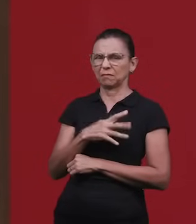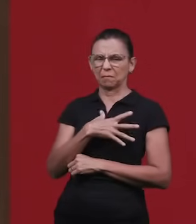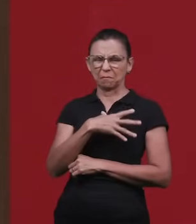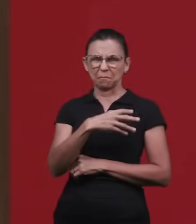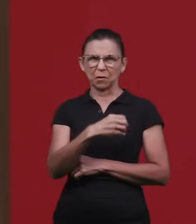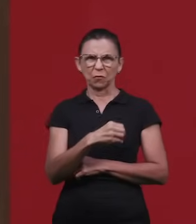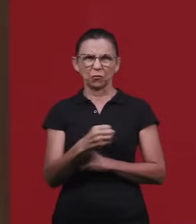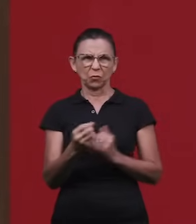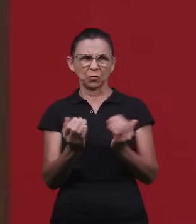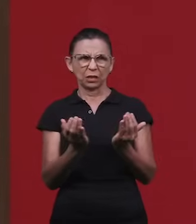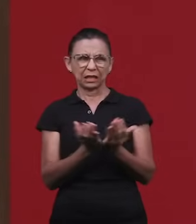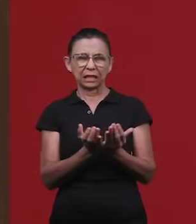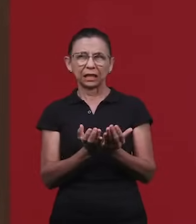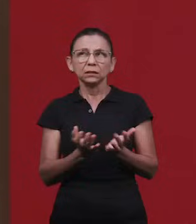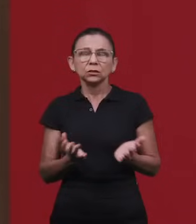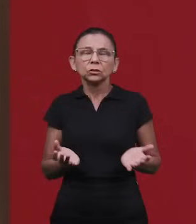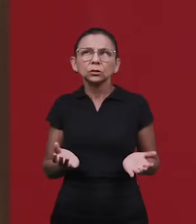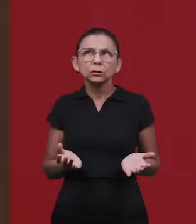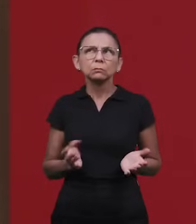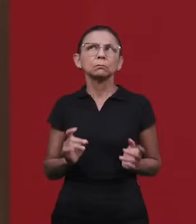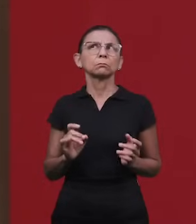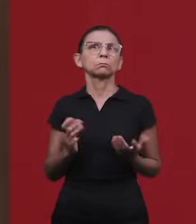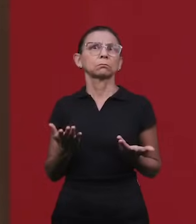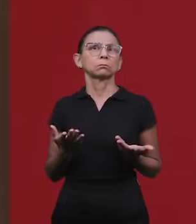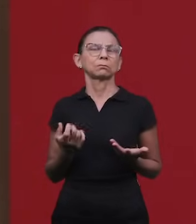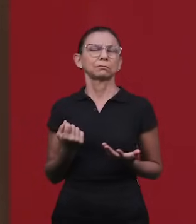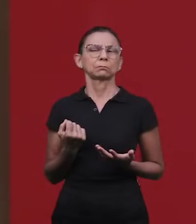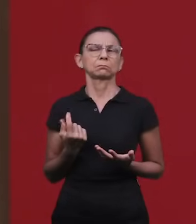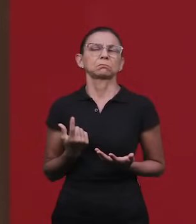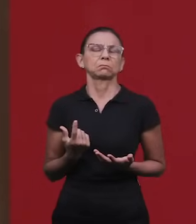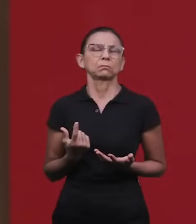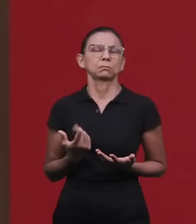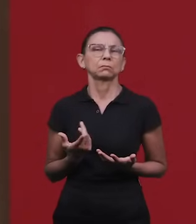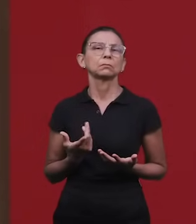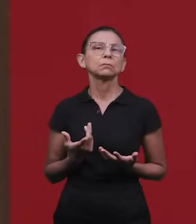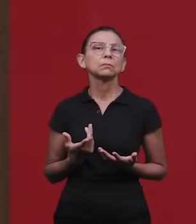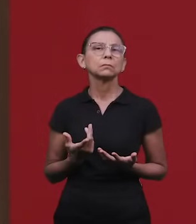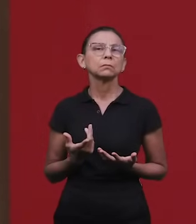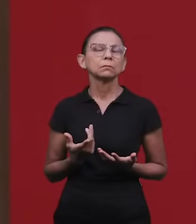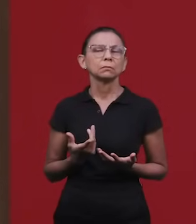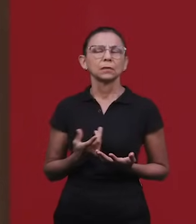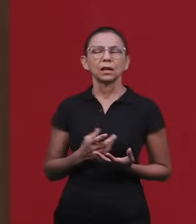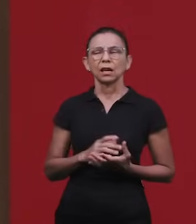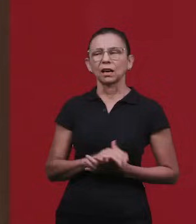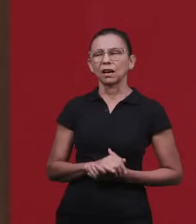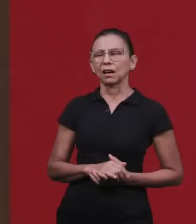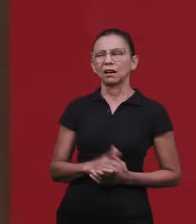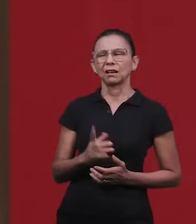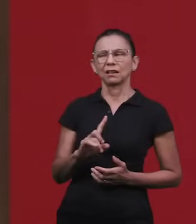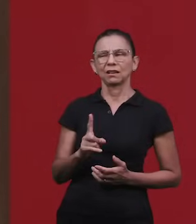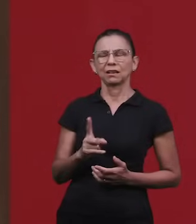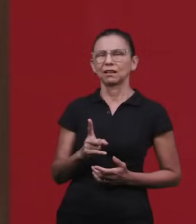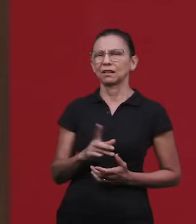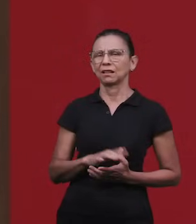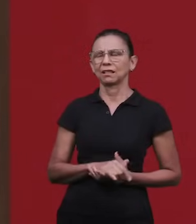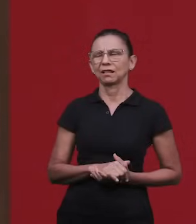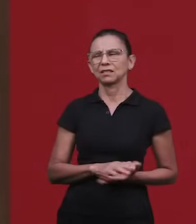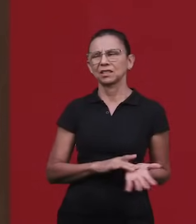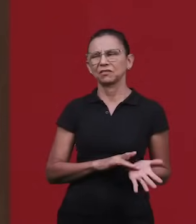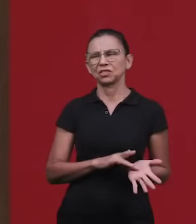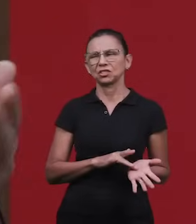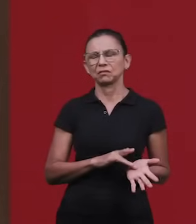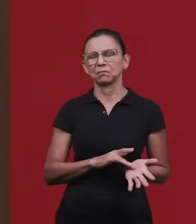acredito. E primeiro vem a dúvida. Ele não vai acreditar que aquele familiar converteu. Ele não vai aceitar